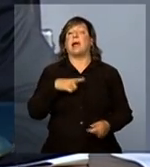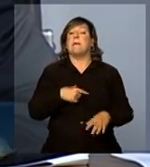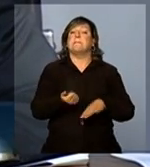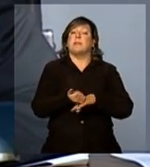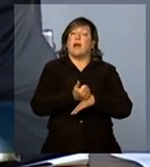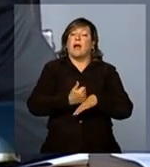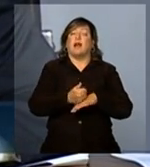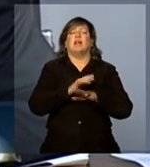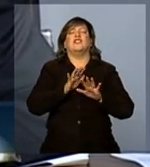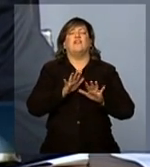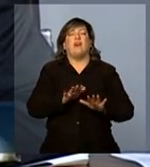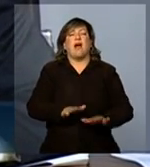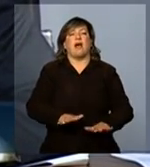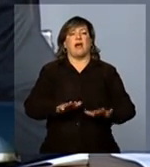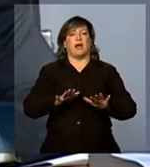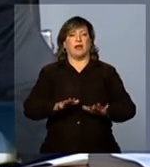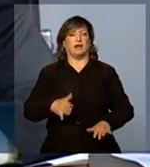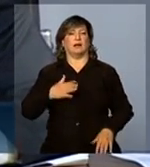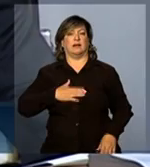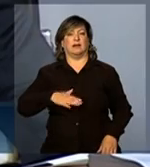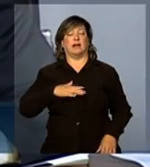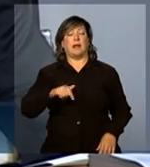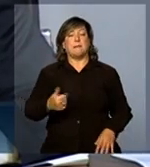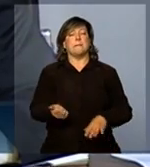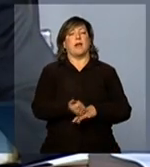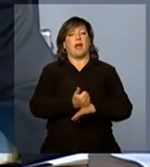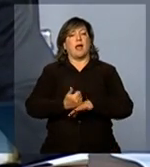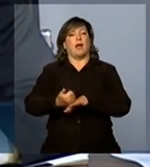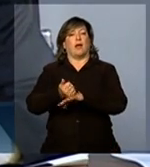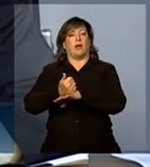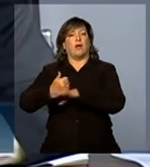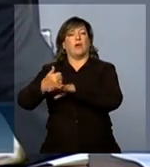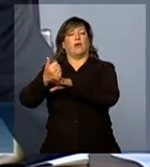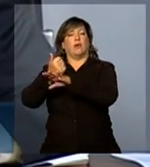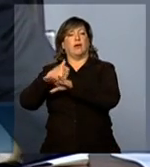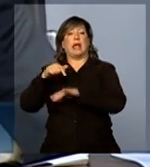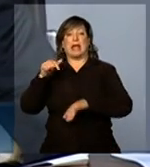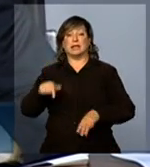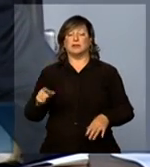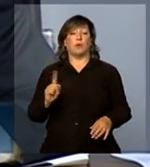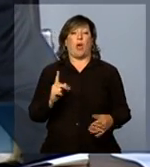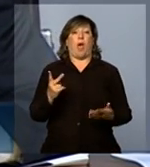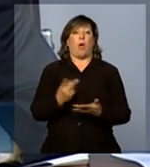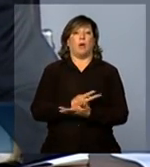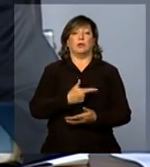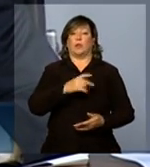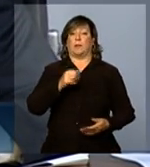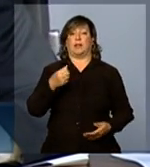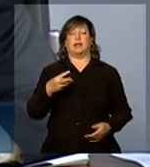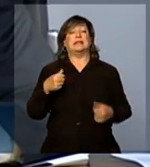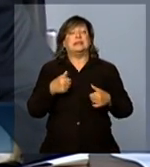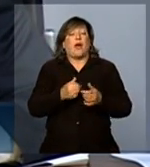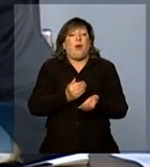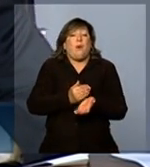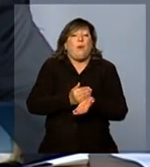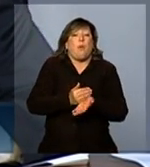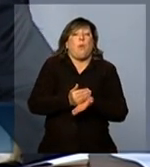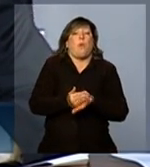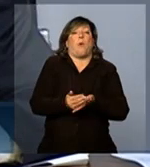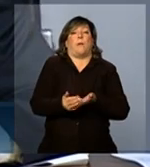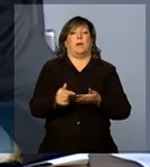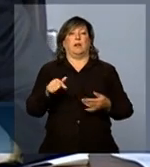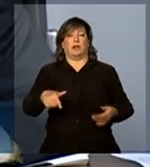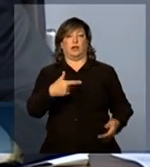melhorando lentamente. Essa melhora ainda não aconteceu em 2013, está começando a acontecer